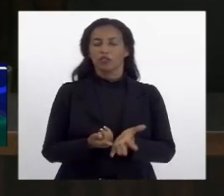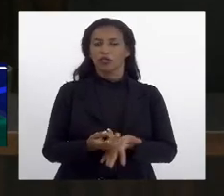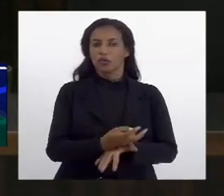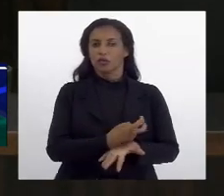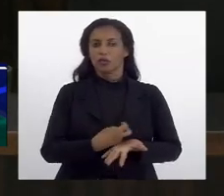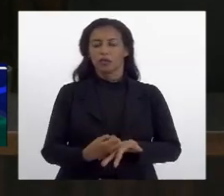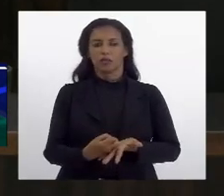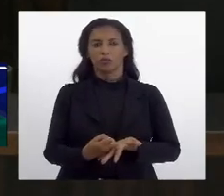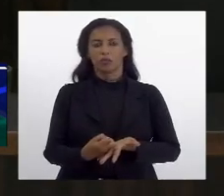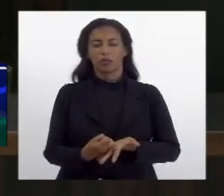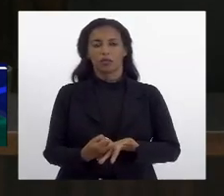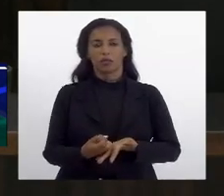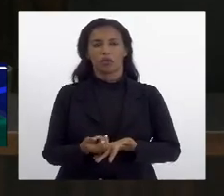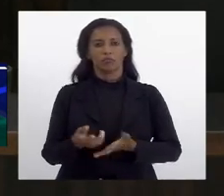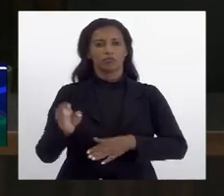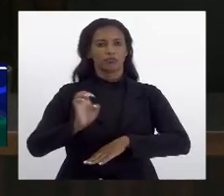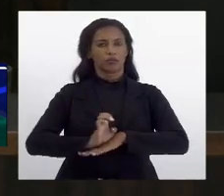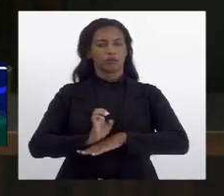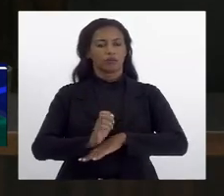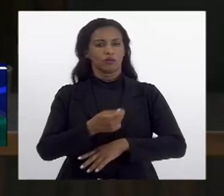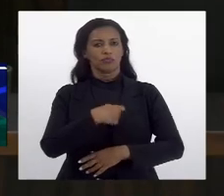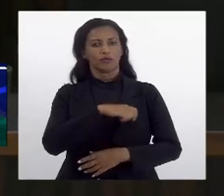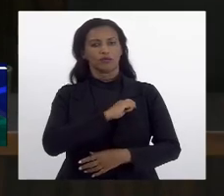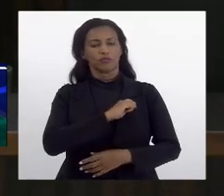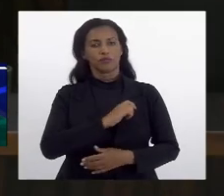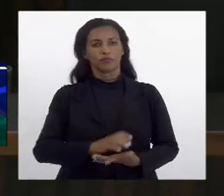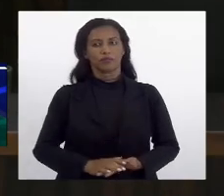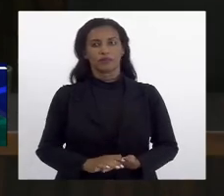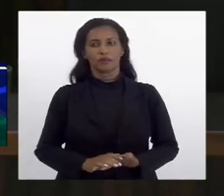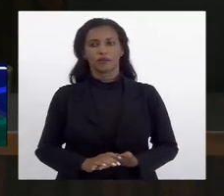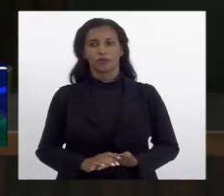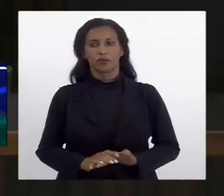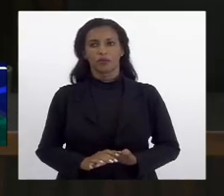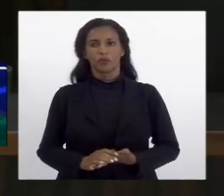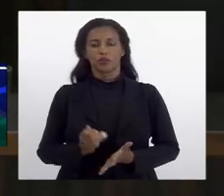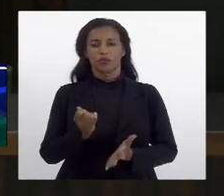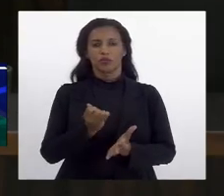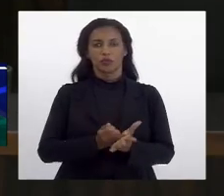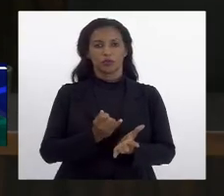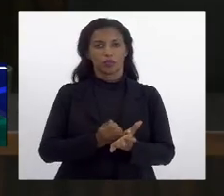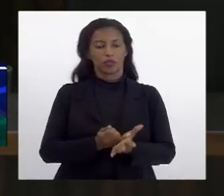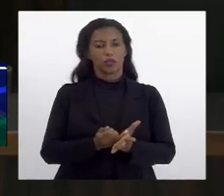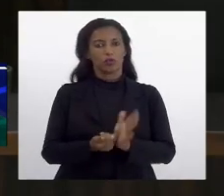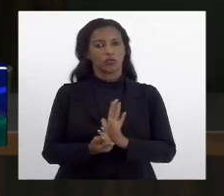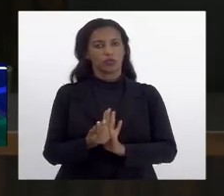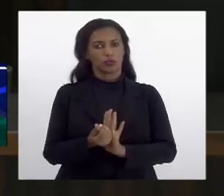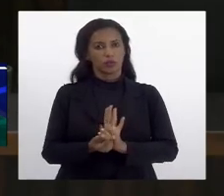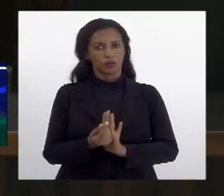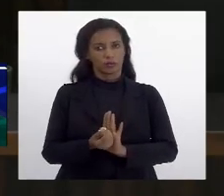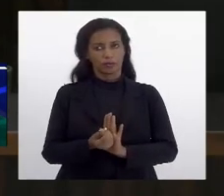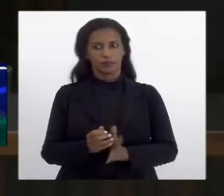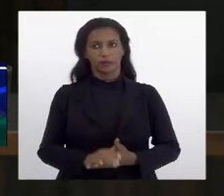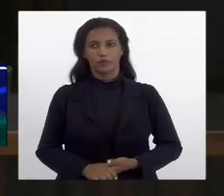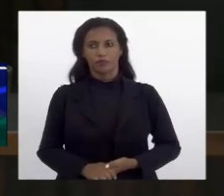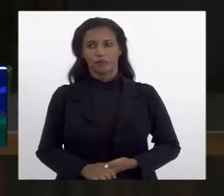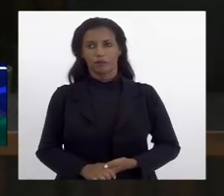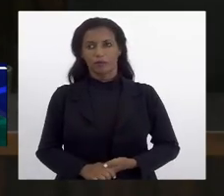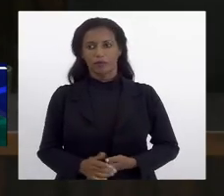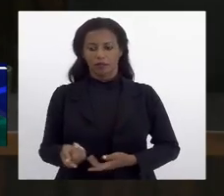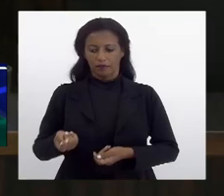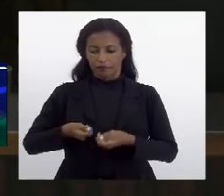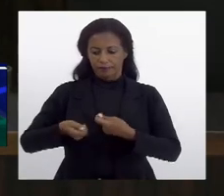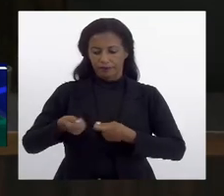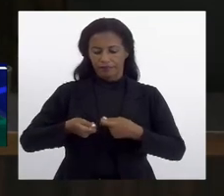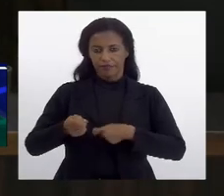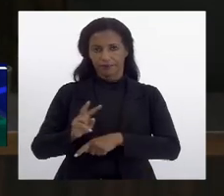controle e arrecadação estadual e fiscalização dos tributos estaduais. e de orçamento, finanças,